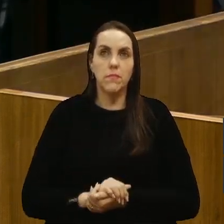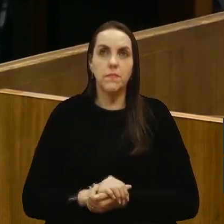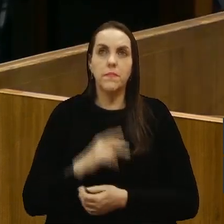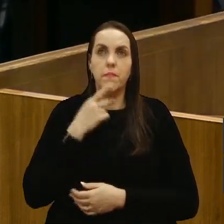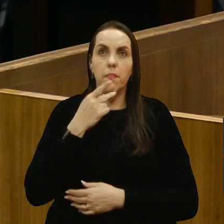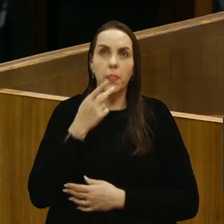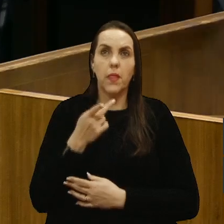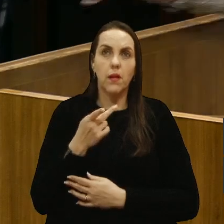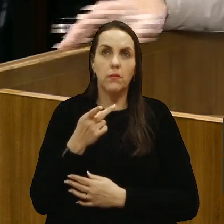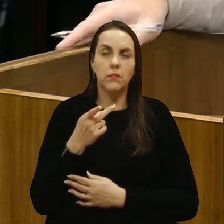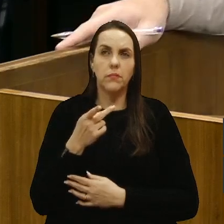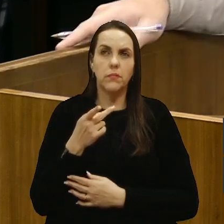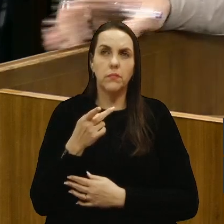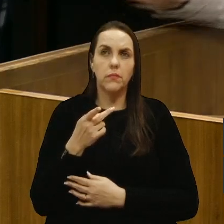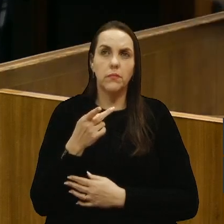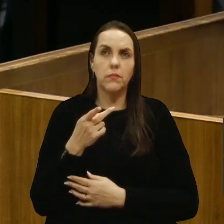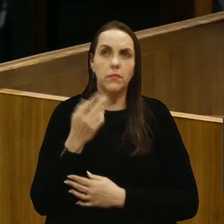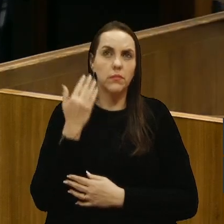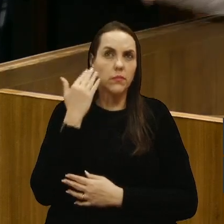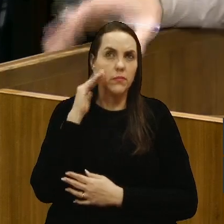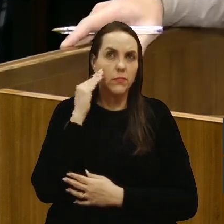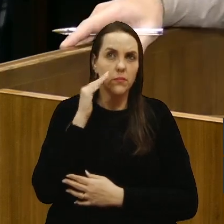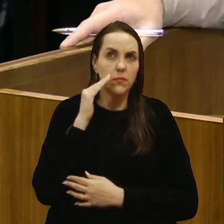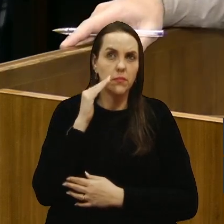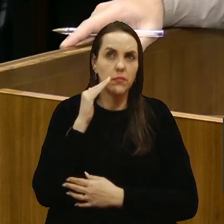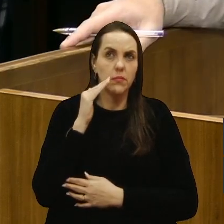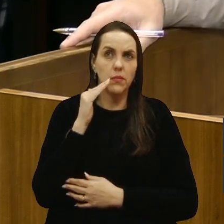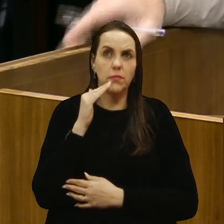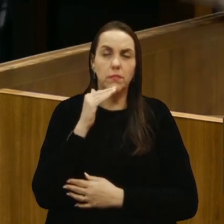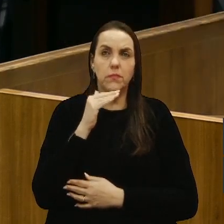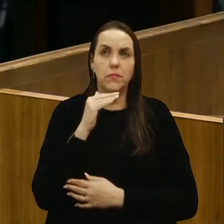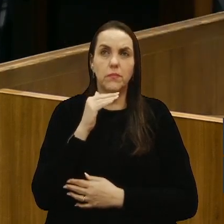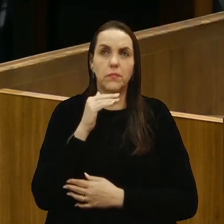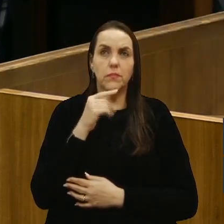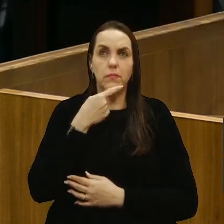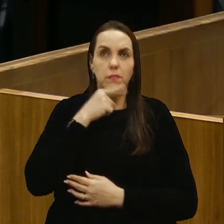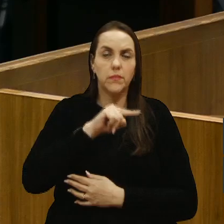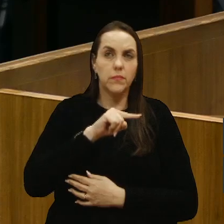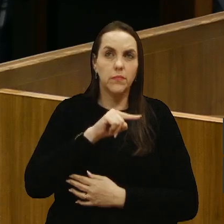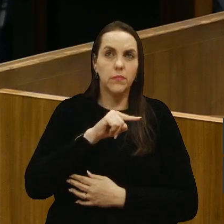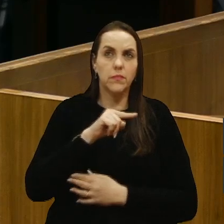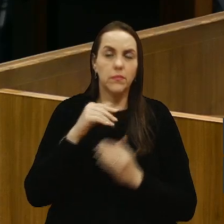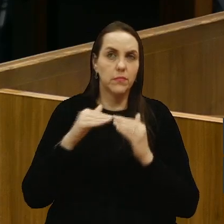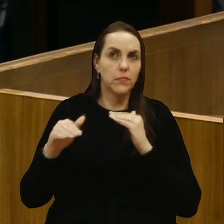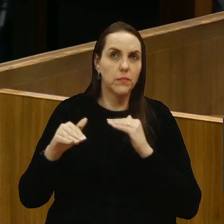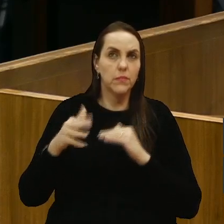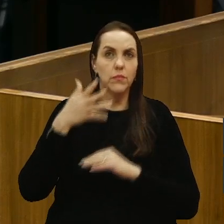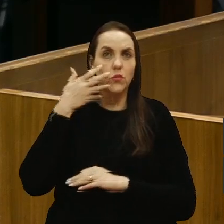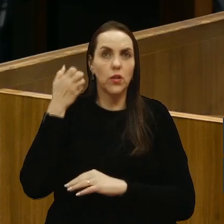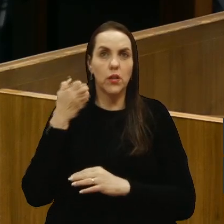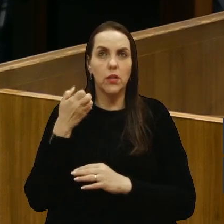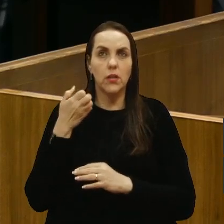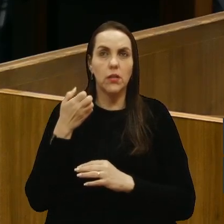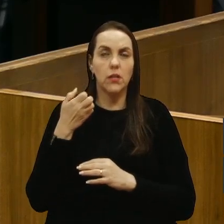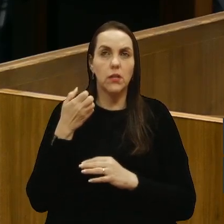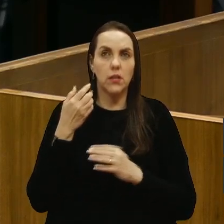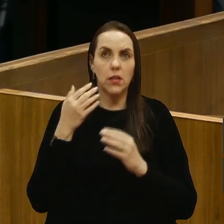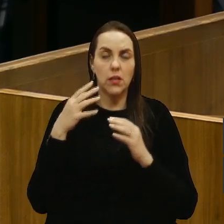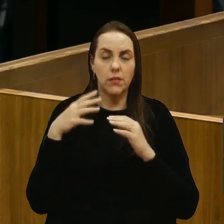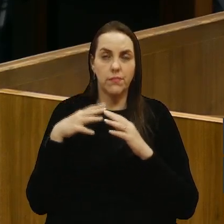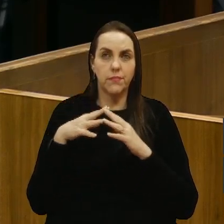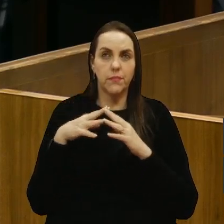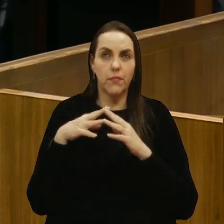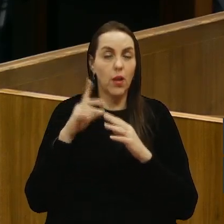que terrorismo, eu entendo, vou divergir um pouco do Caleb hoje e do Jack ali. O terrorismo, quem cria, na verdade, não é que